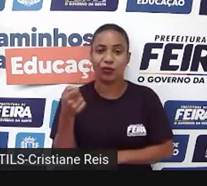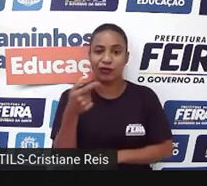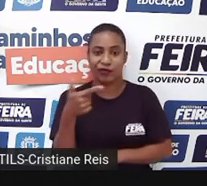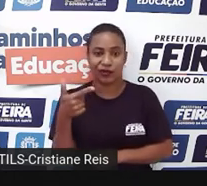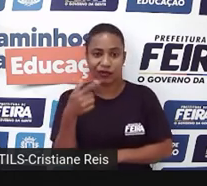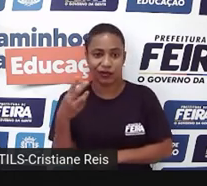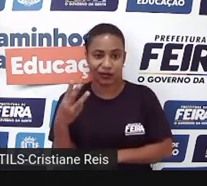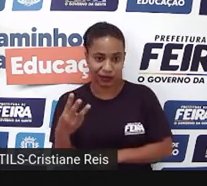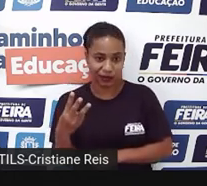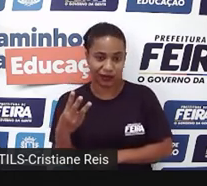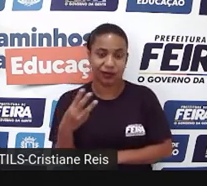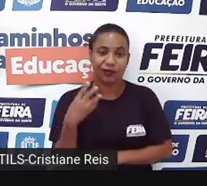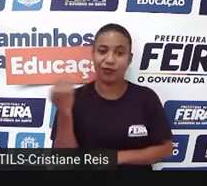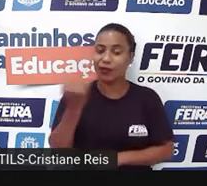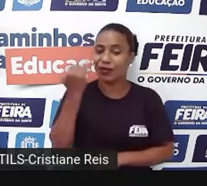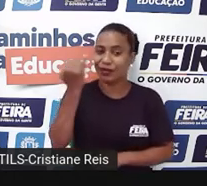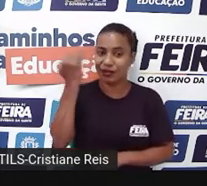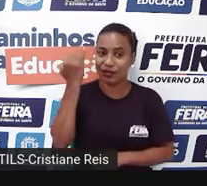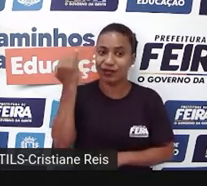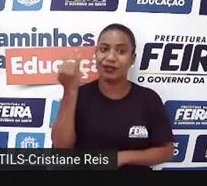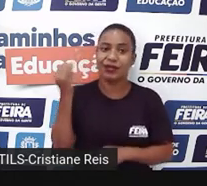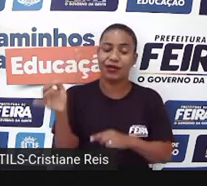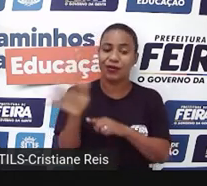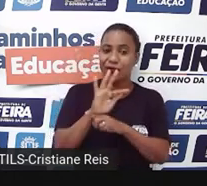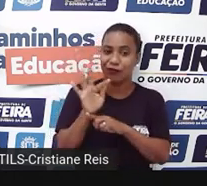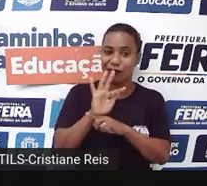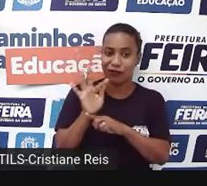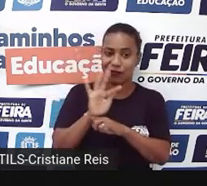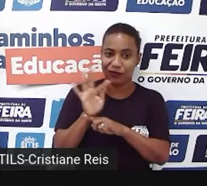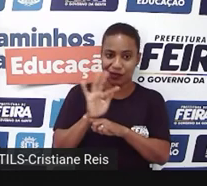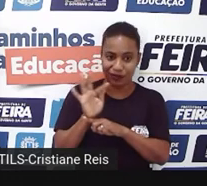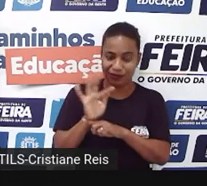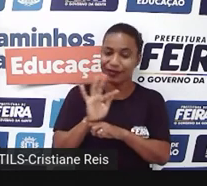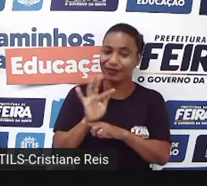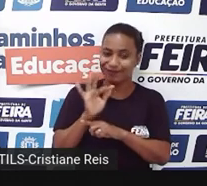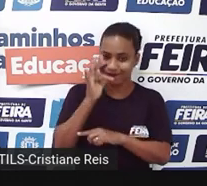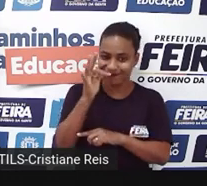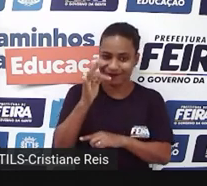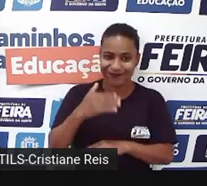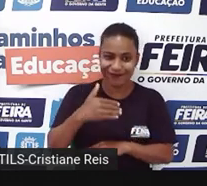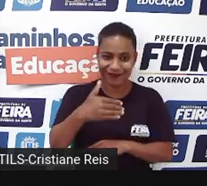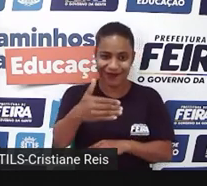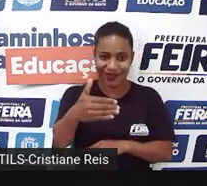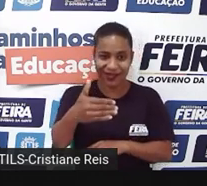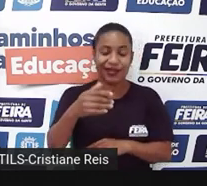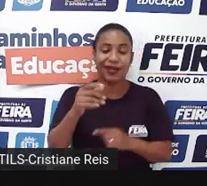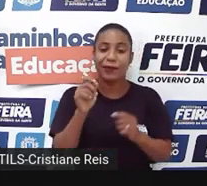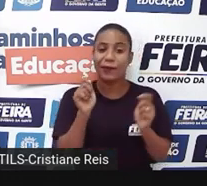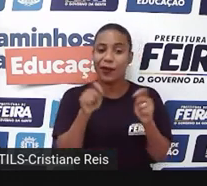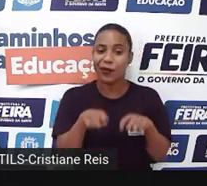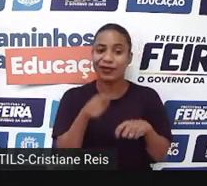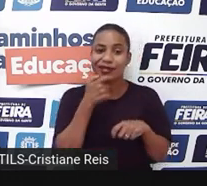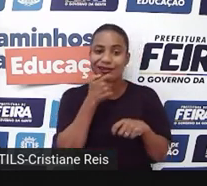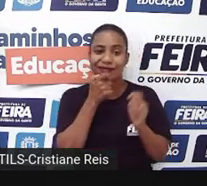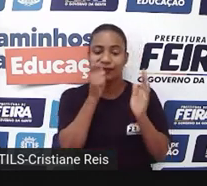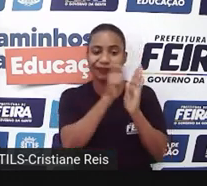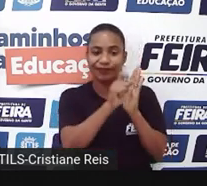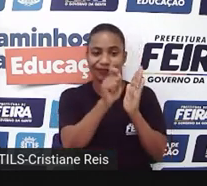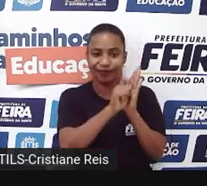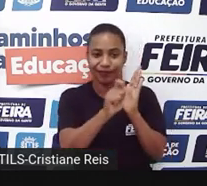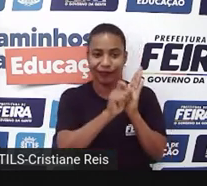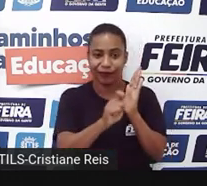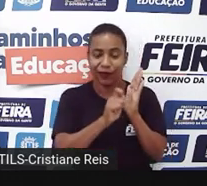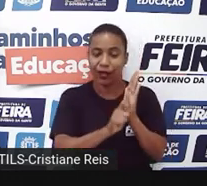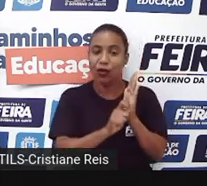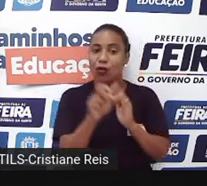é tratar dos filmes que serão lançados futuramente. E escreva sobre eles em inglês usando o